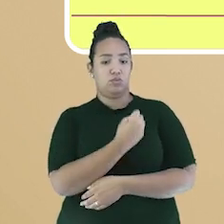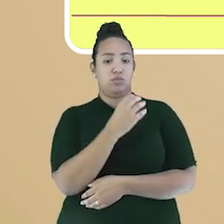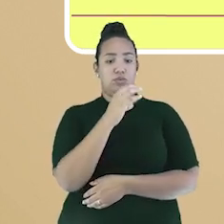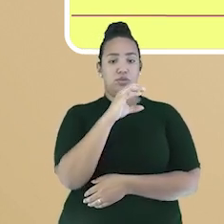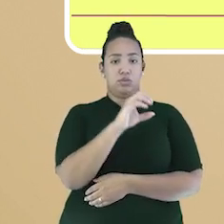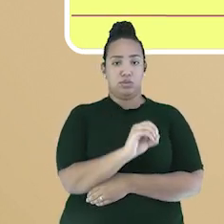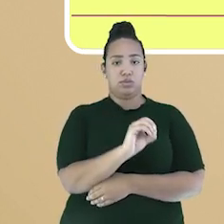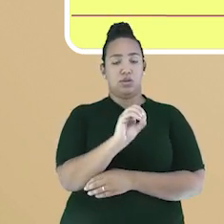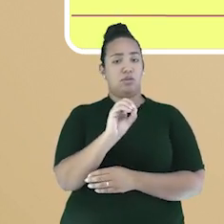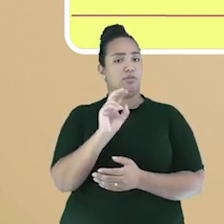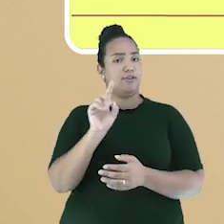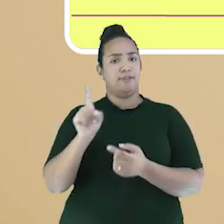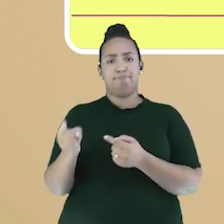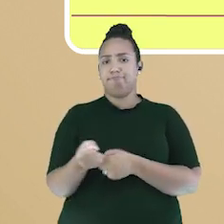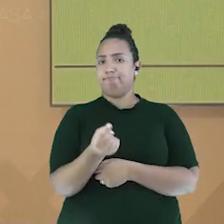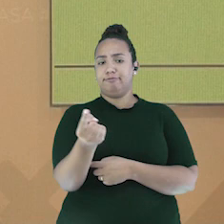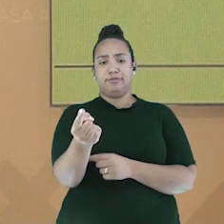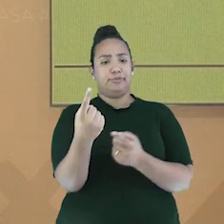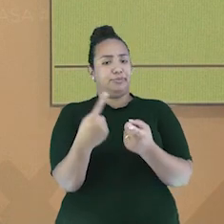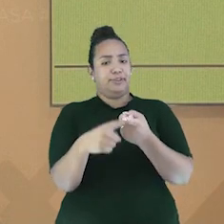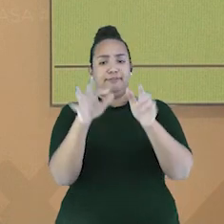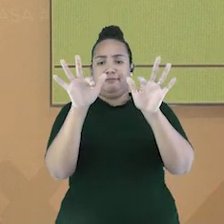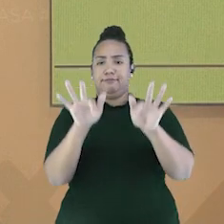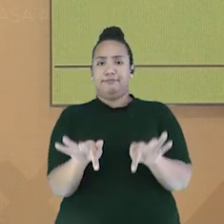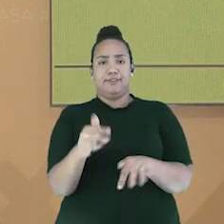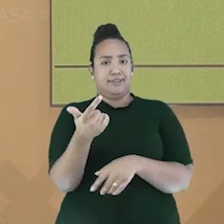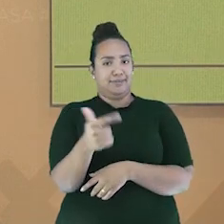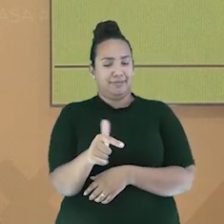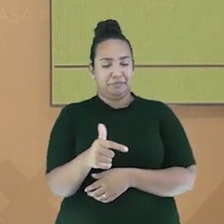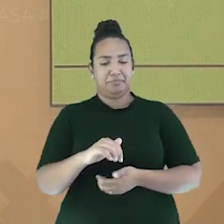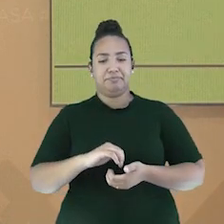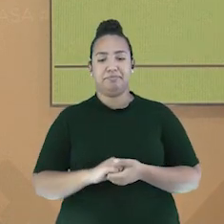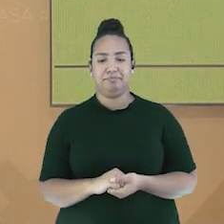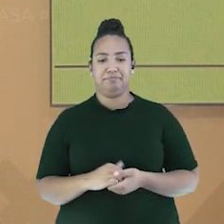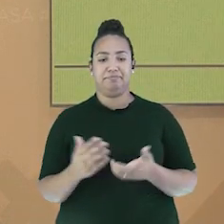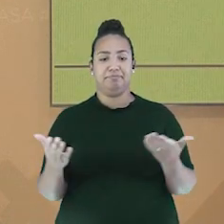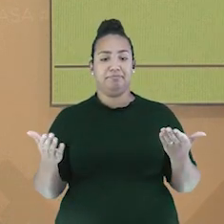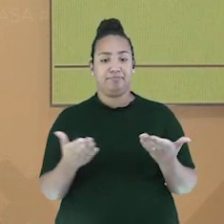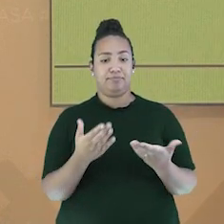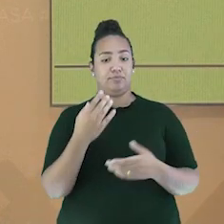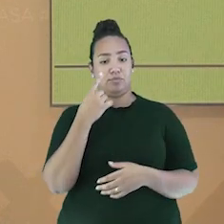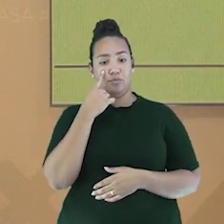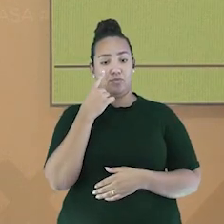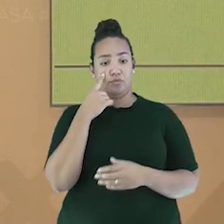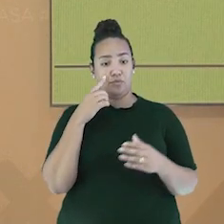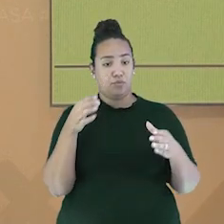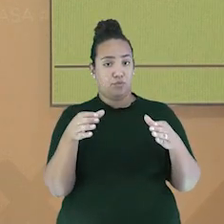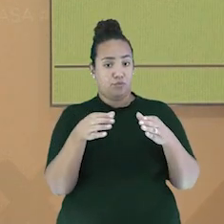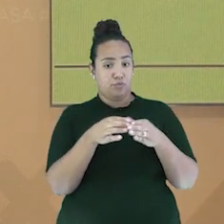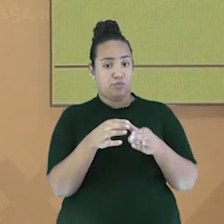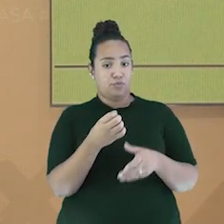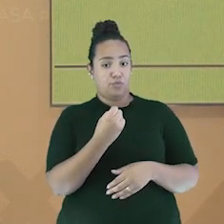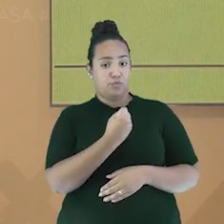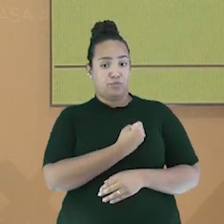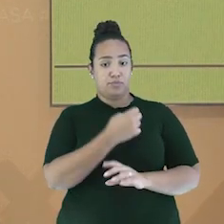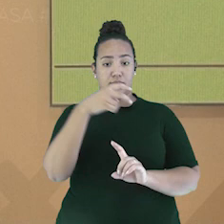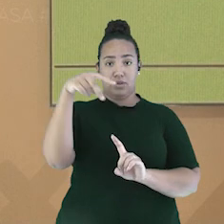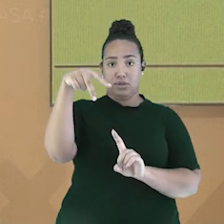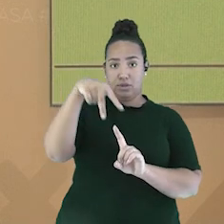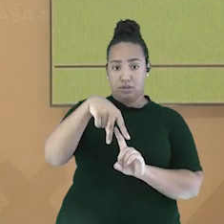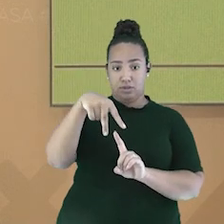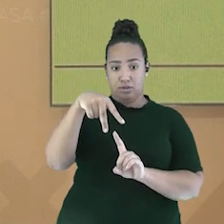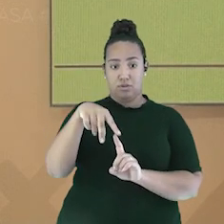até o infinito pois não tem fim acompanhe aqui comigo o conjunto dos números naturais representado